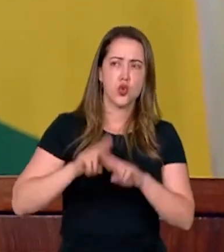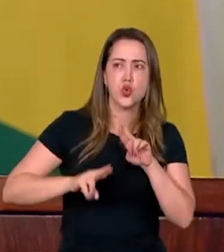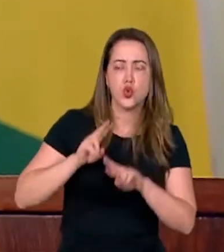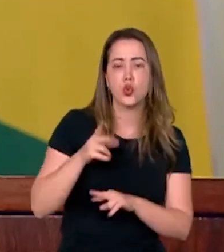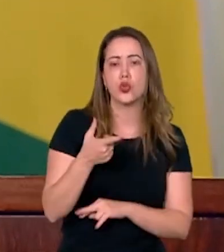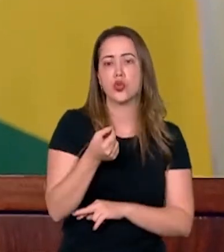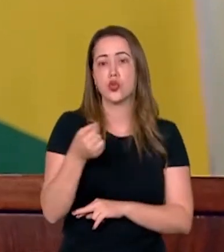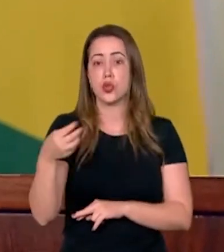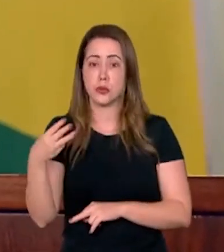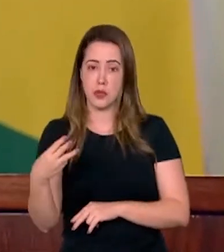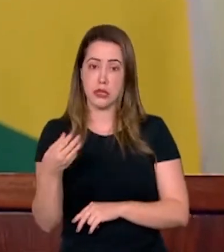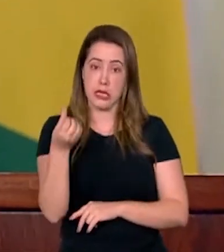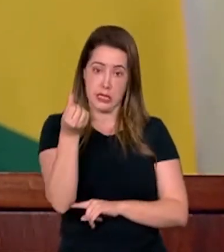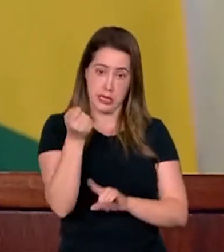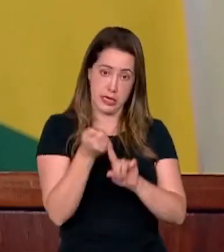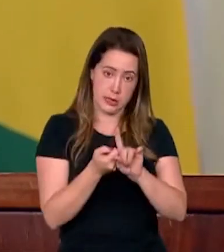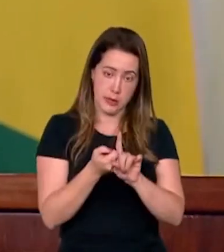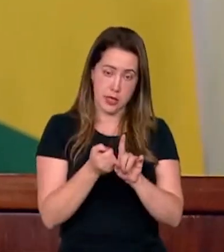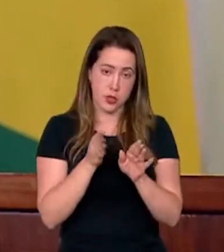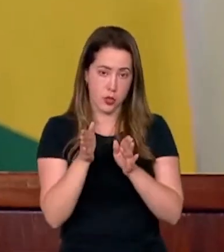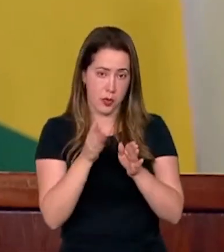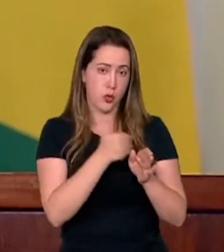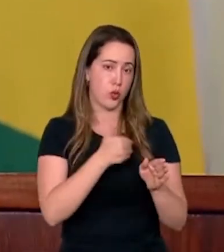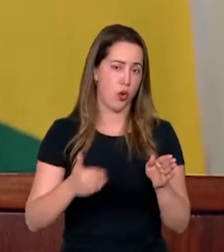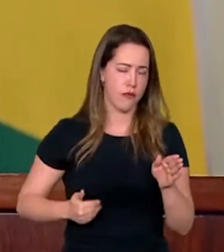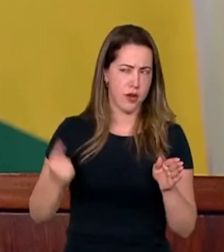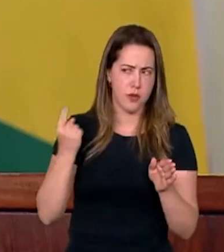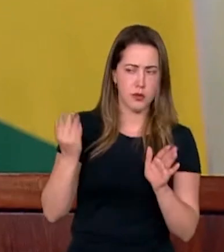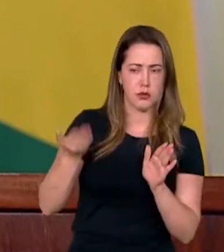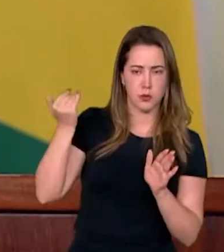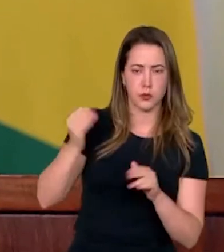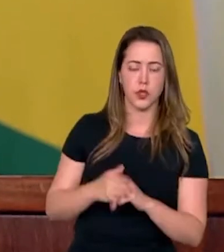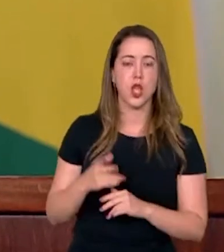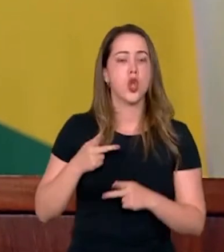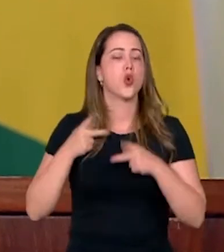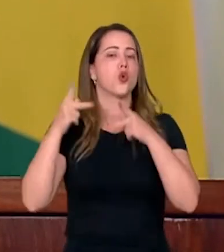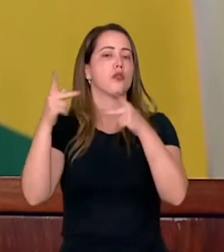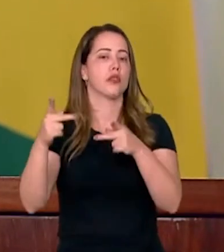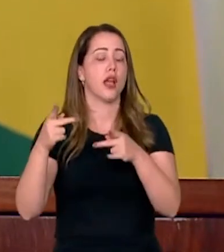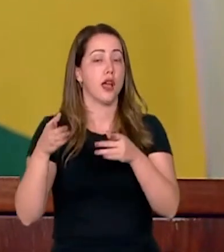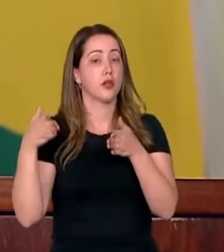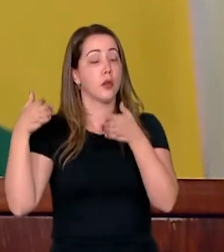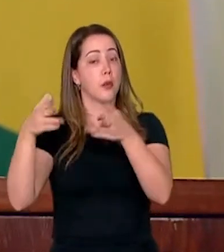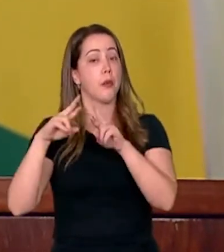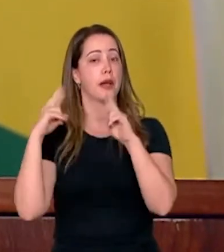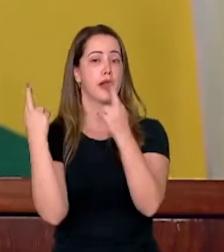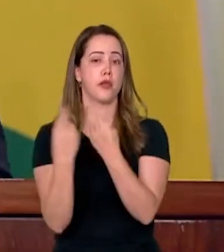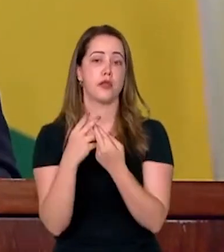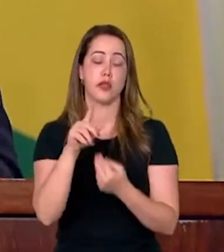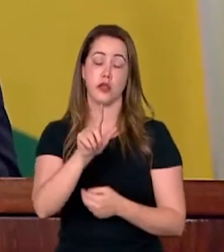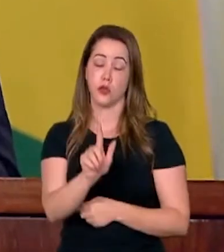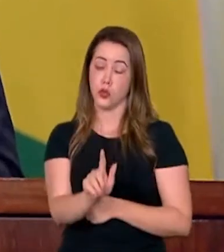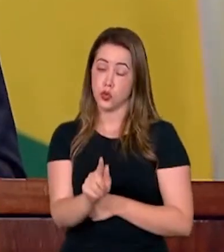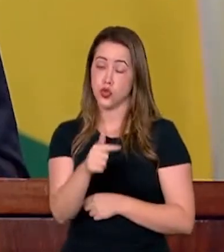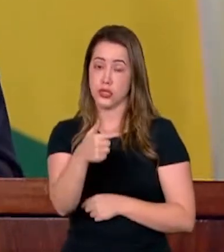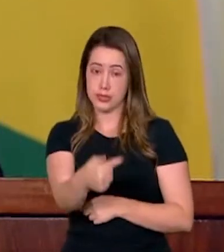governo, e eu fui convidado para participar do G7 em Evian. Cheguei em Evian,